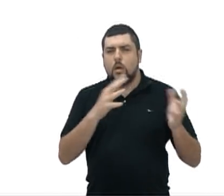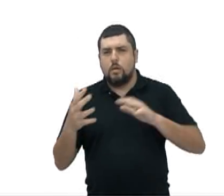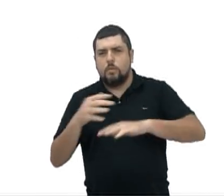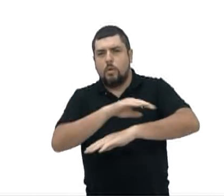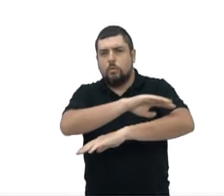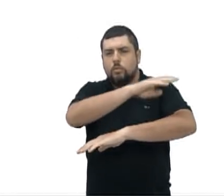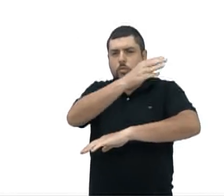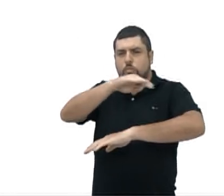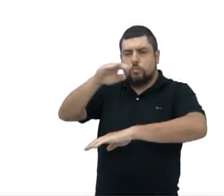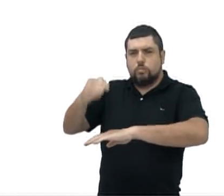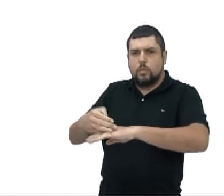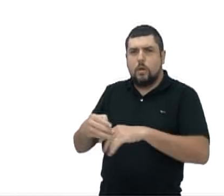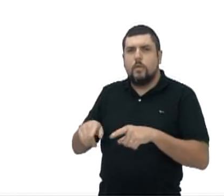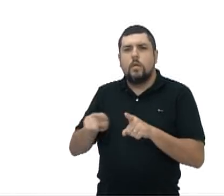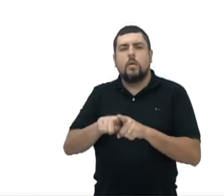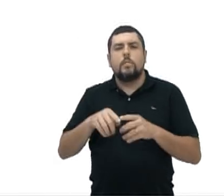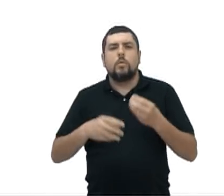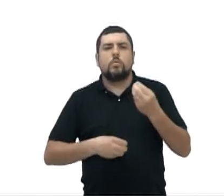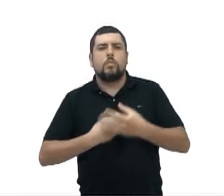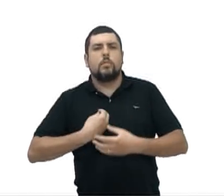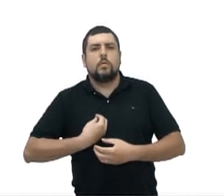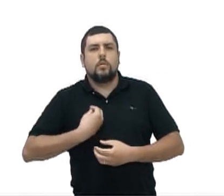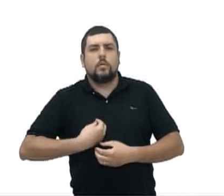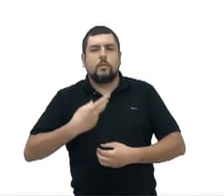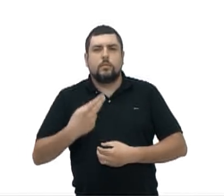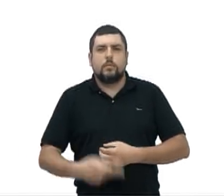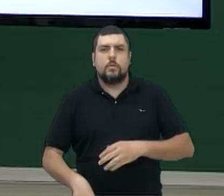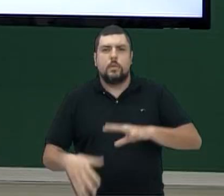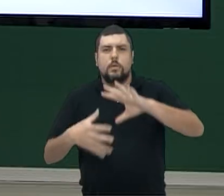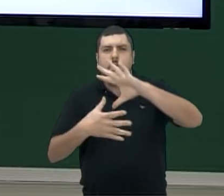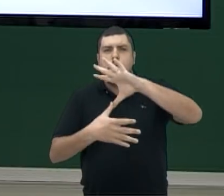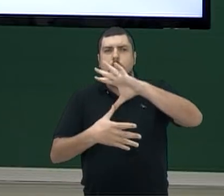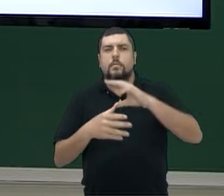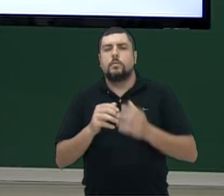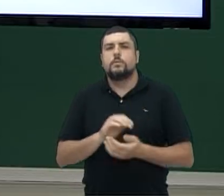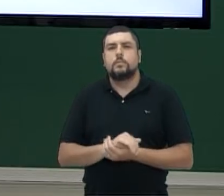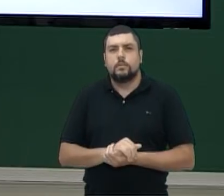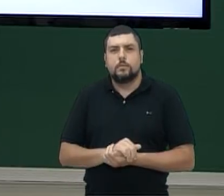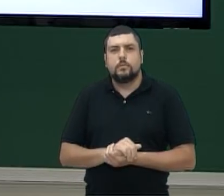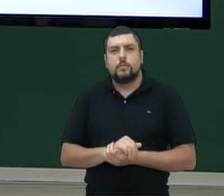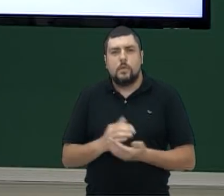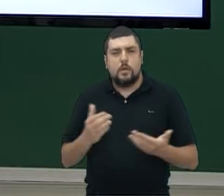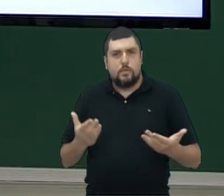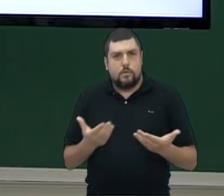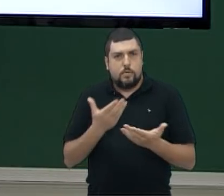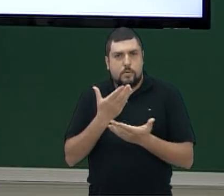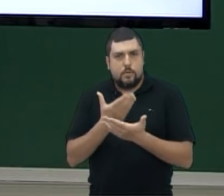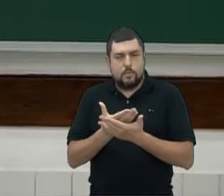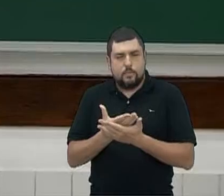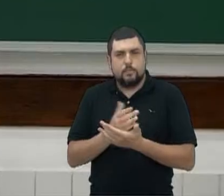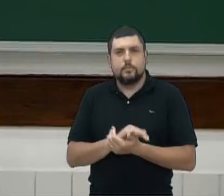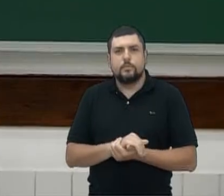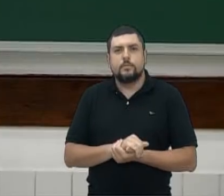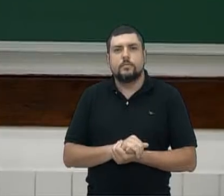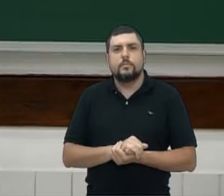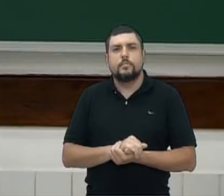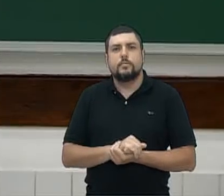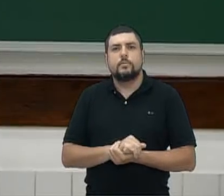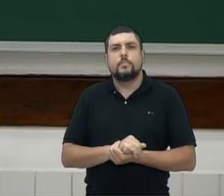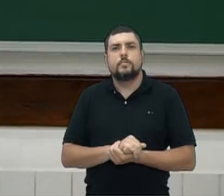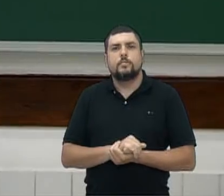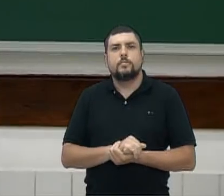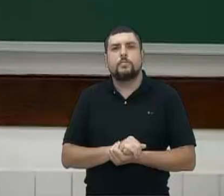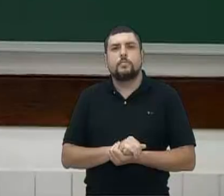de vida do continente americano. Foram os conteúdos abordados na nossa aula de hoje.